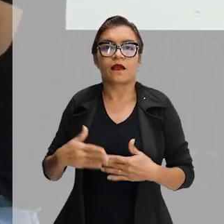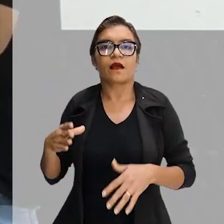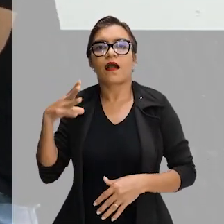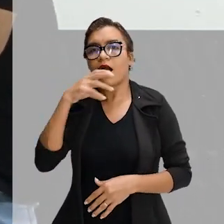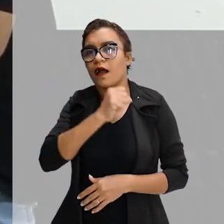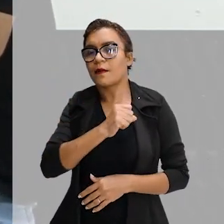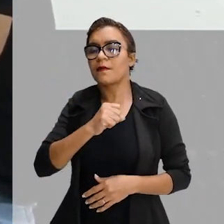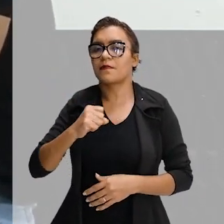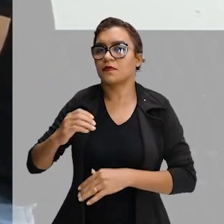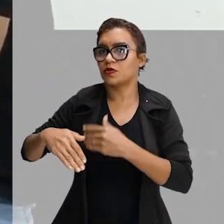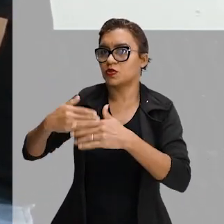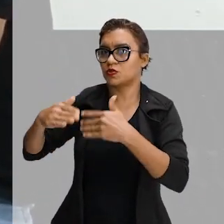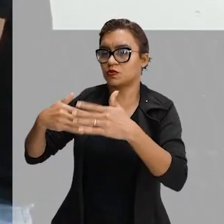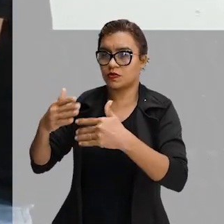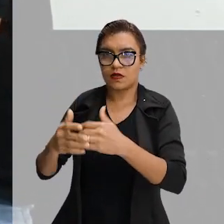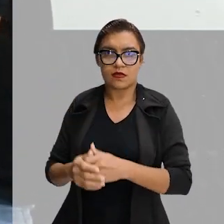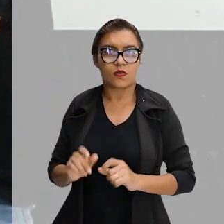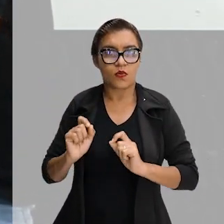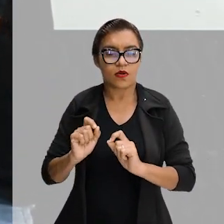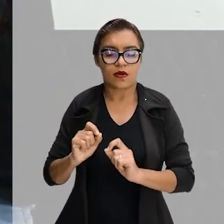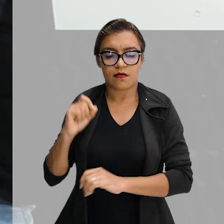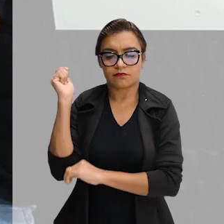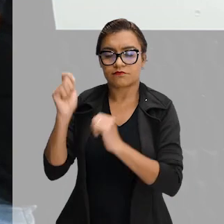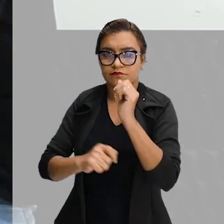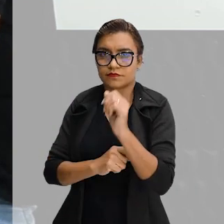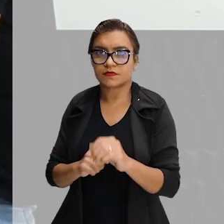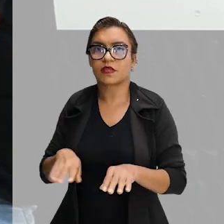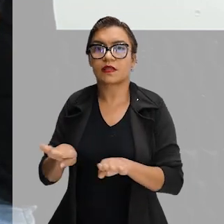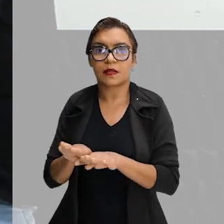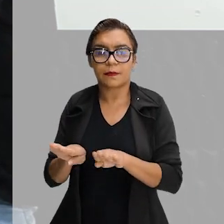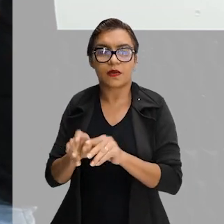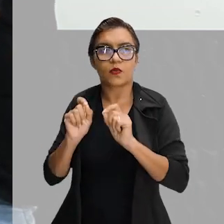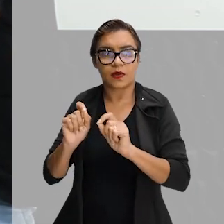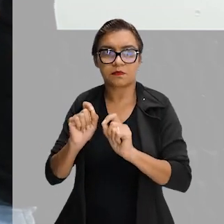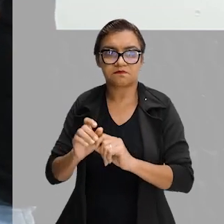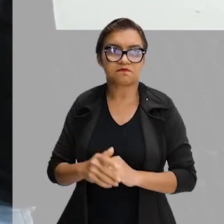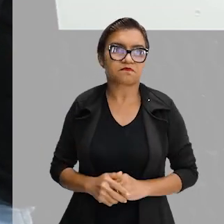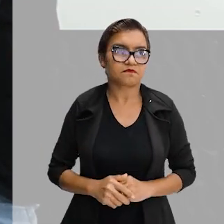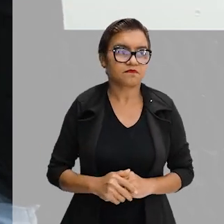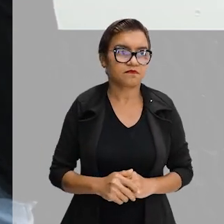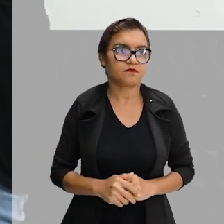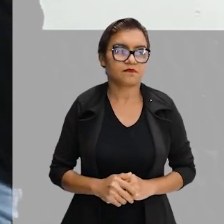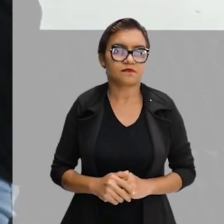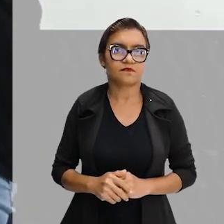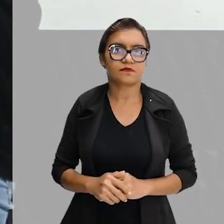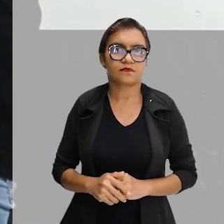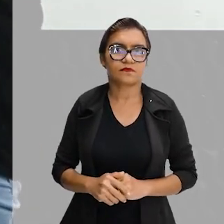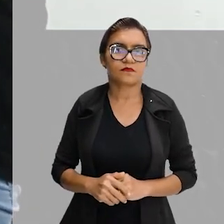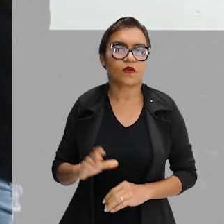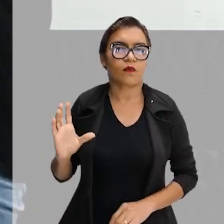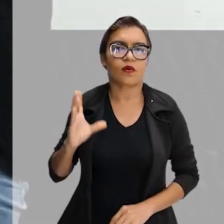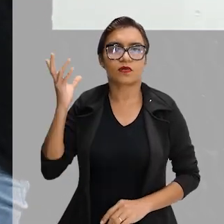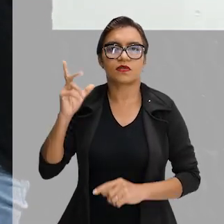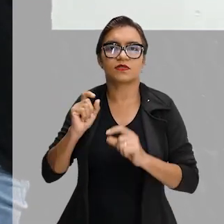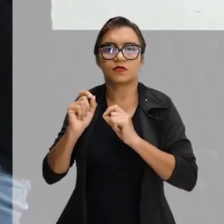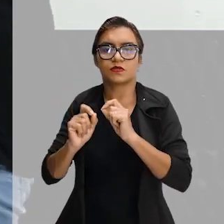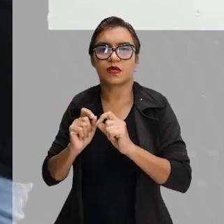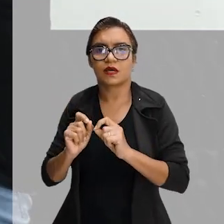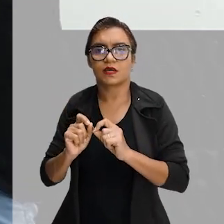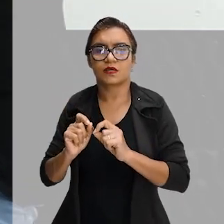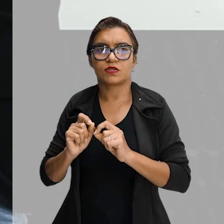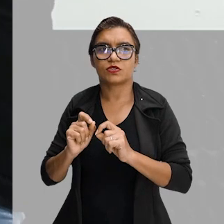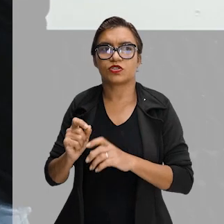rápida industrialização também trouxe, igualmente, um fenômeno chamado de